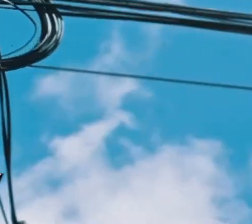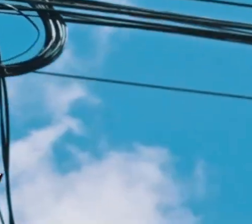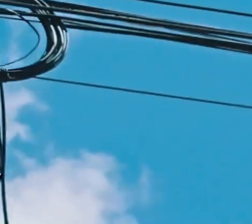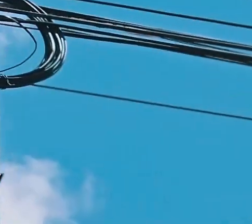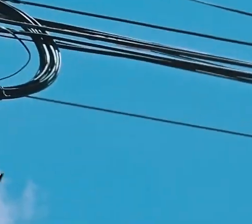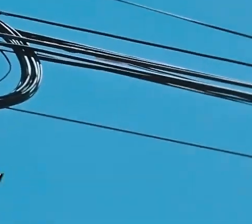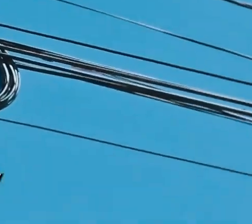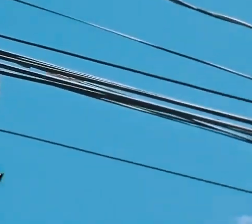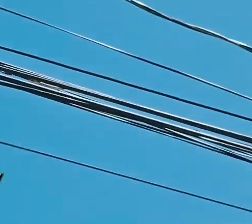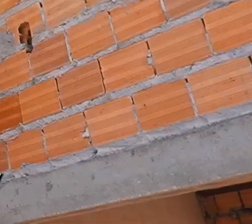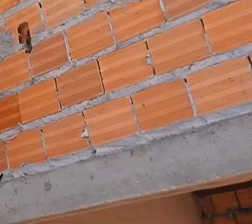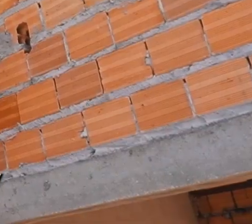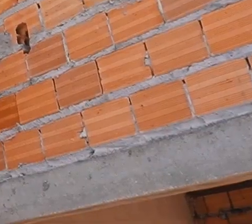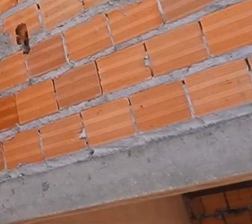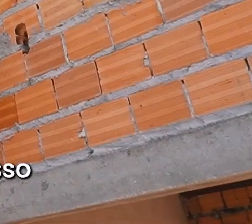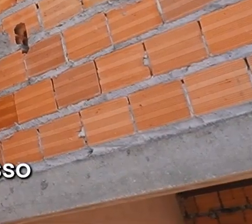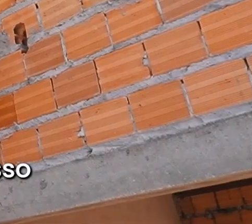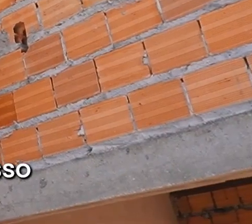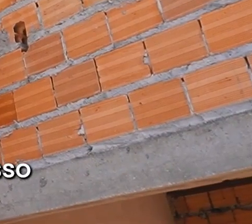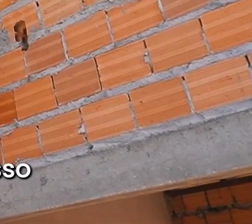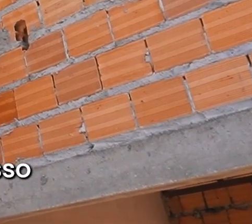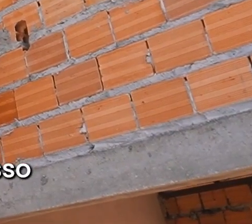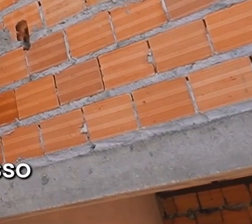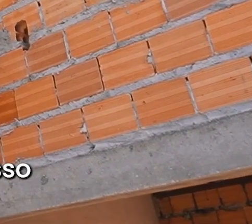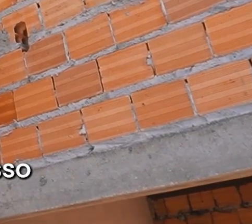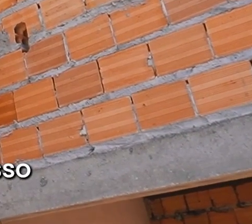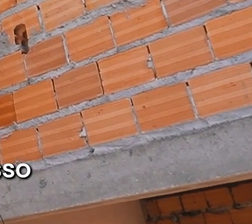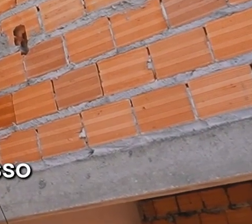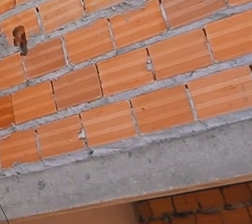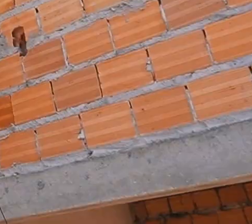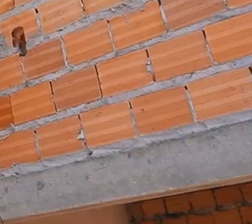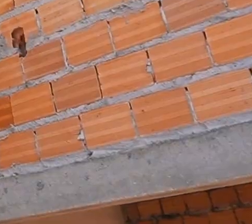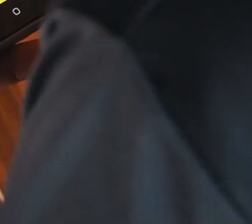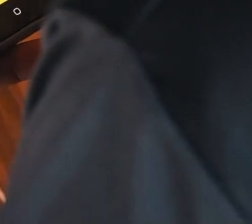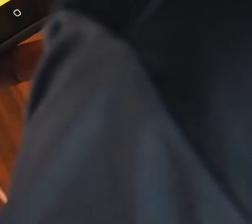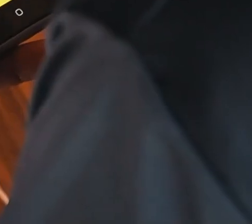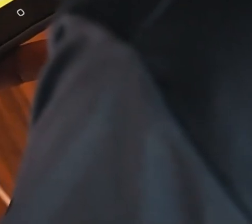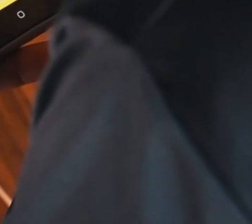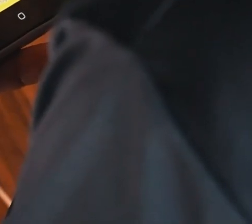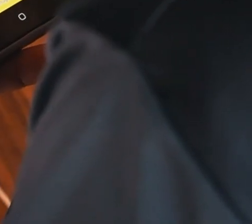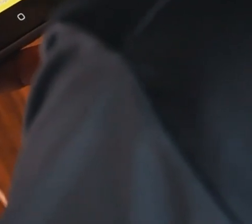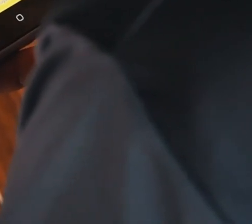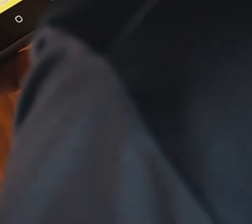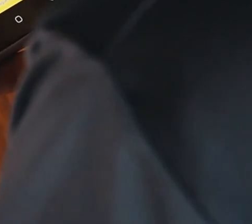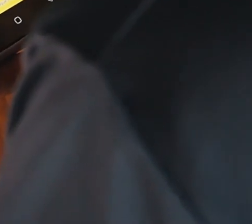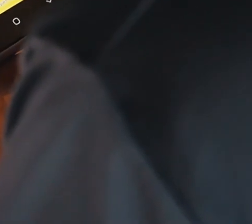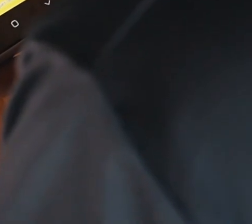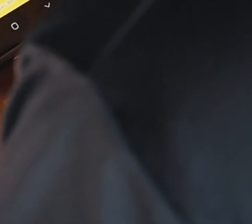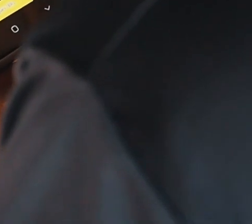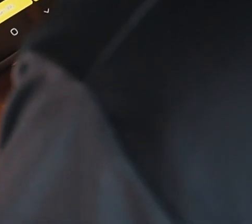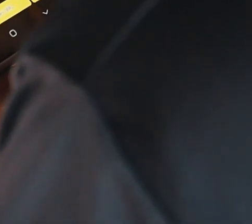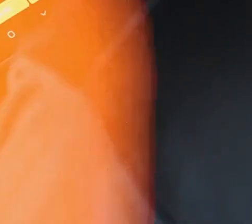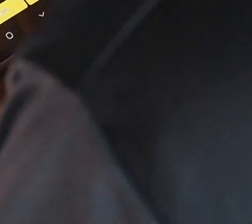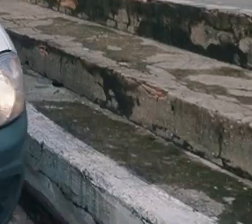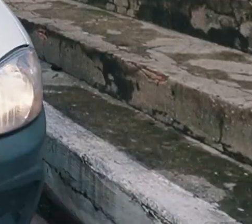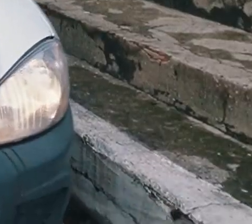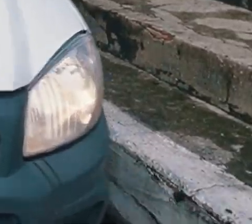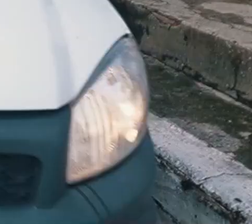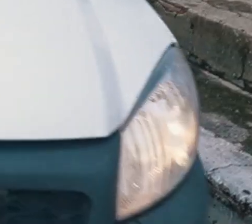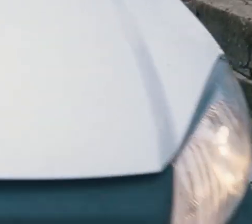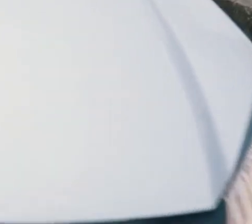cada problema que resolvemos é um pedaço do nosso compromisso com esta comunidade que nos viu crescer.